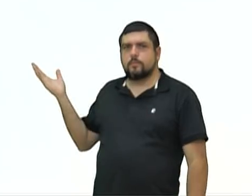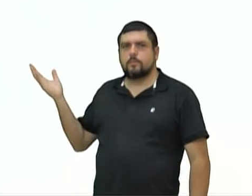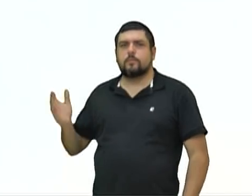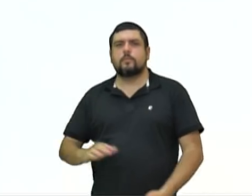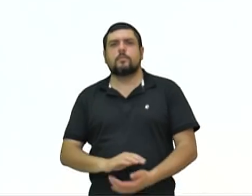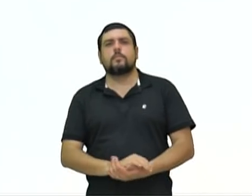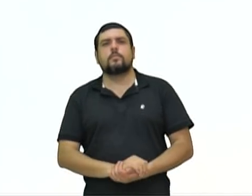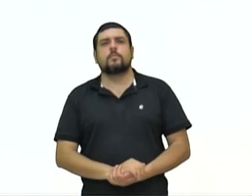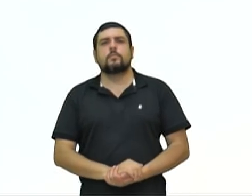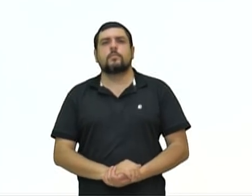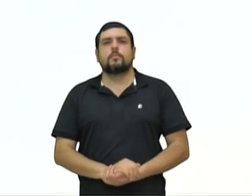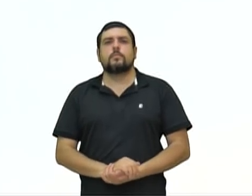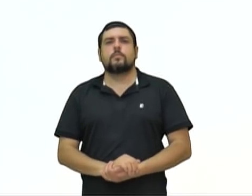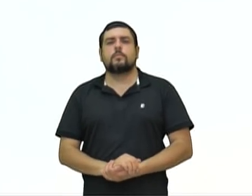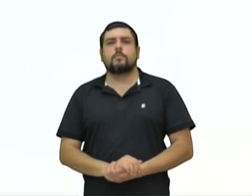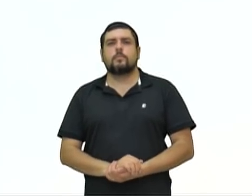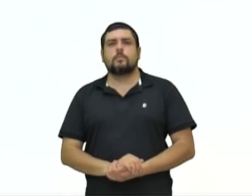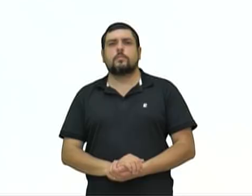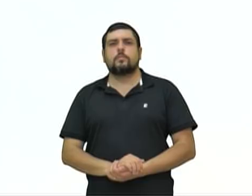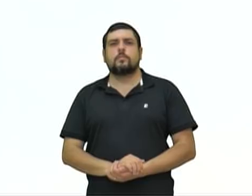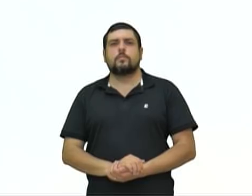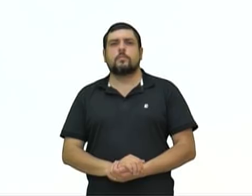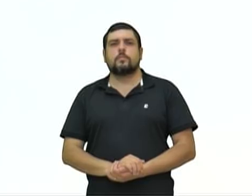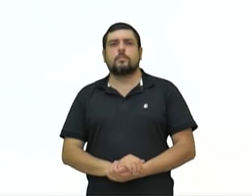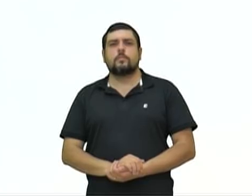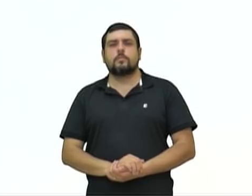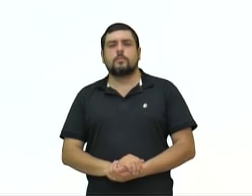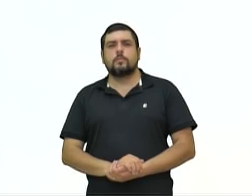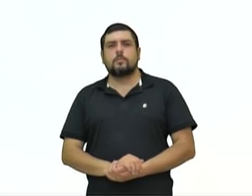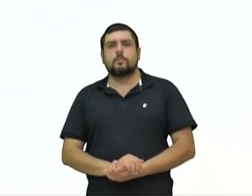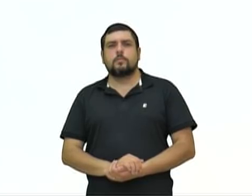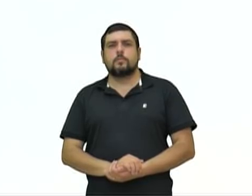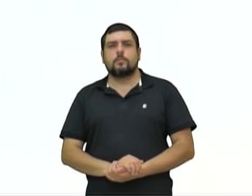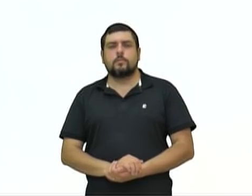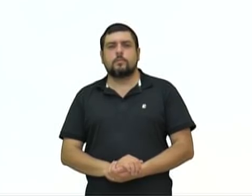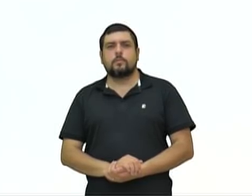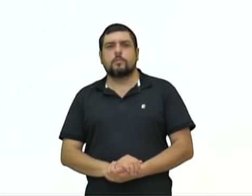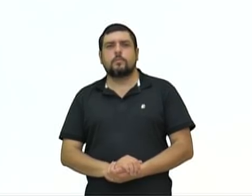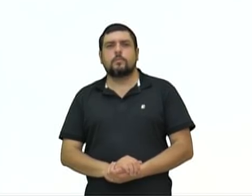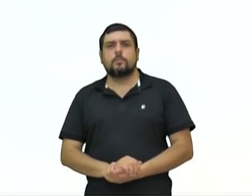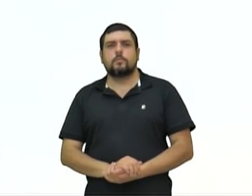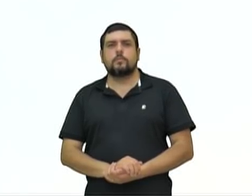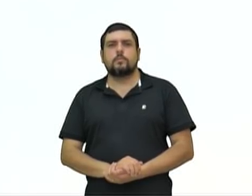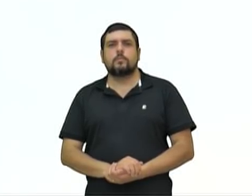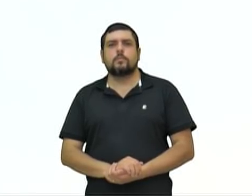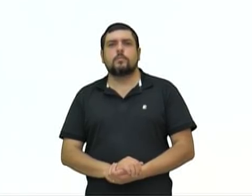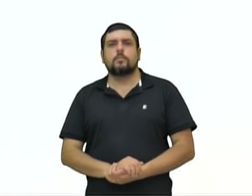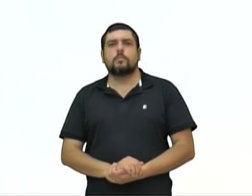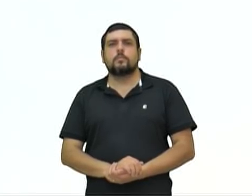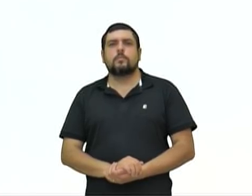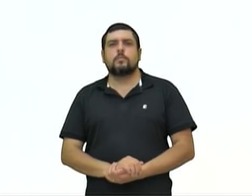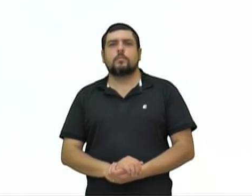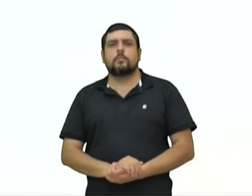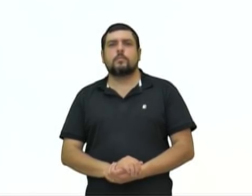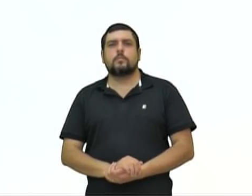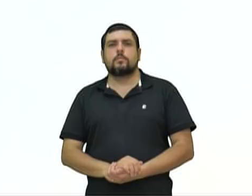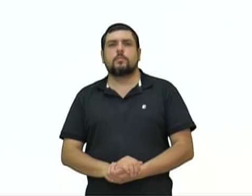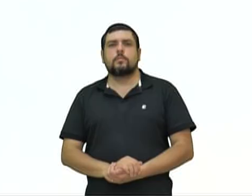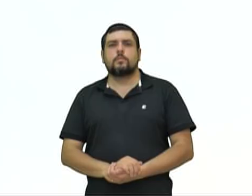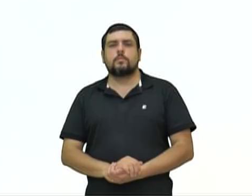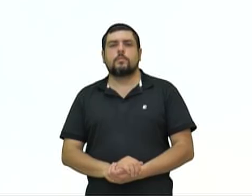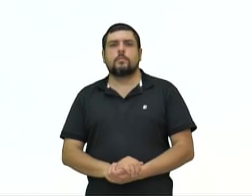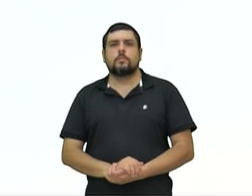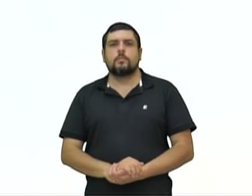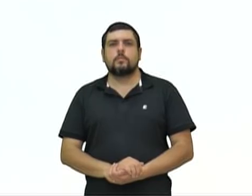x é o valor em porcentagem que eu quero descobrir. Multiplicando o cruzado, eu tenho ali 36 vezes x, que é 36x,